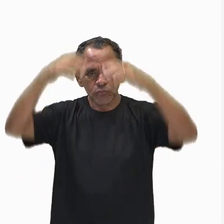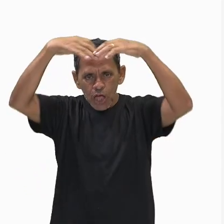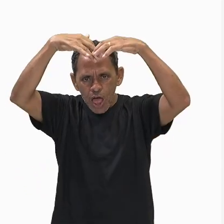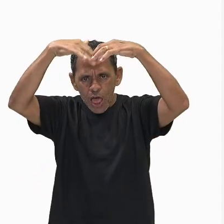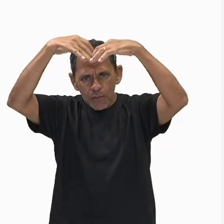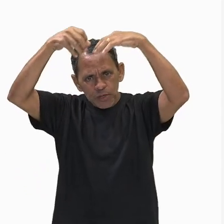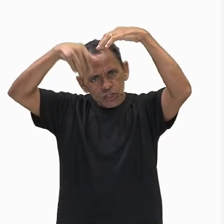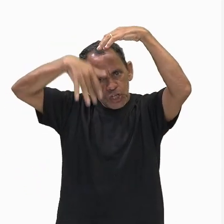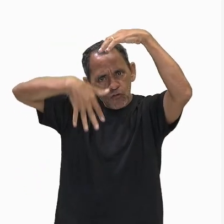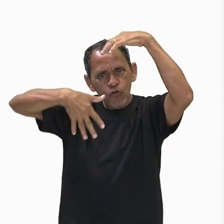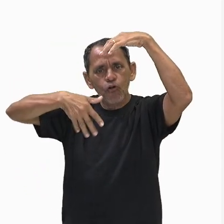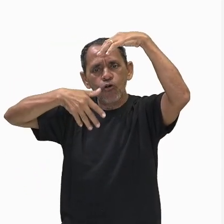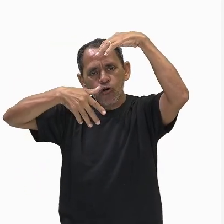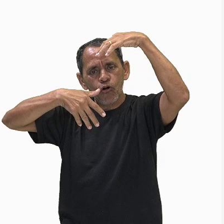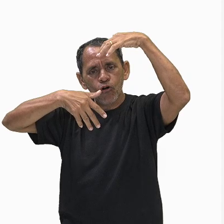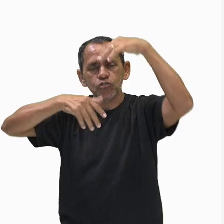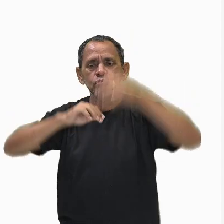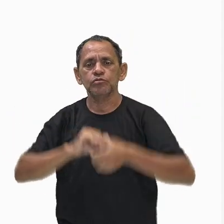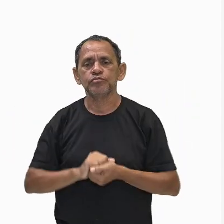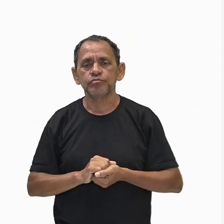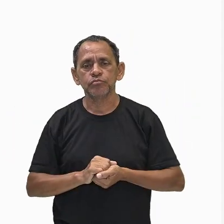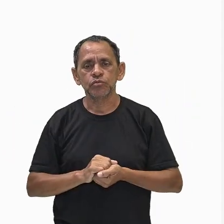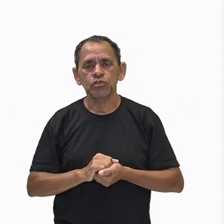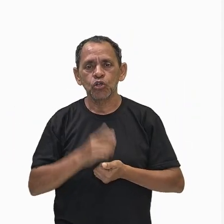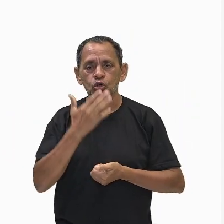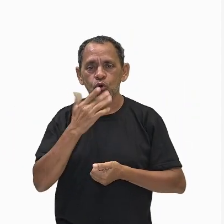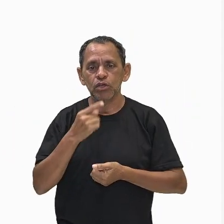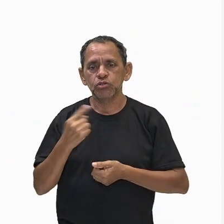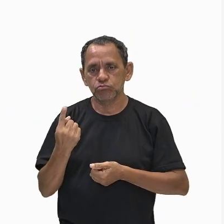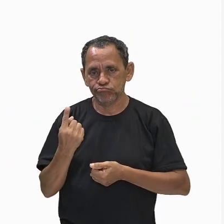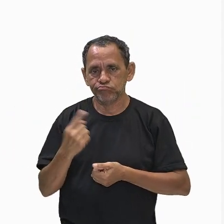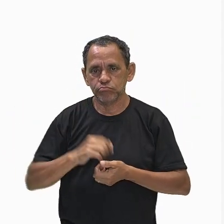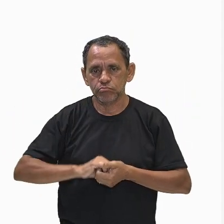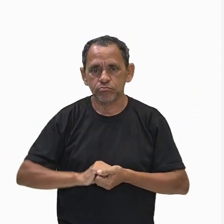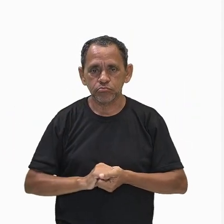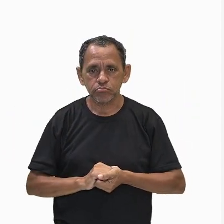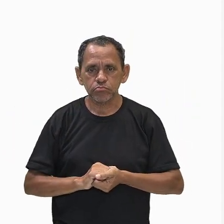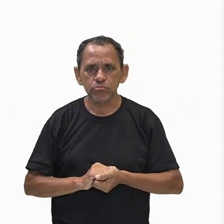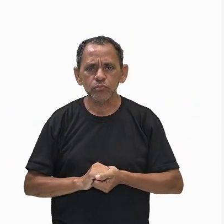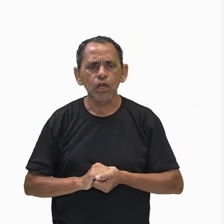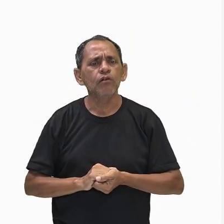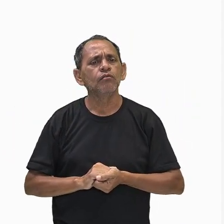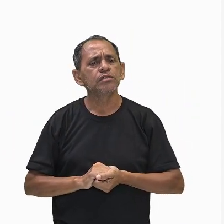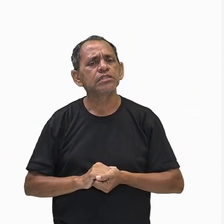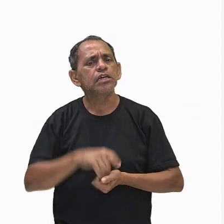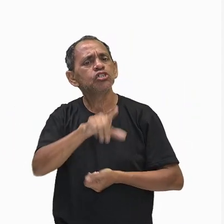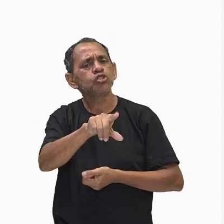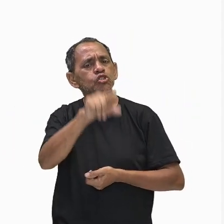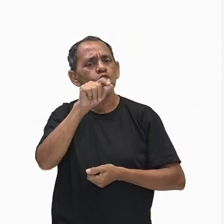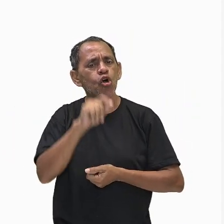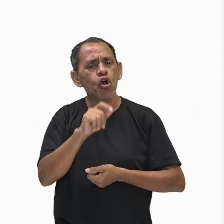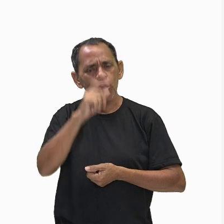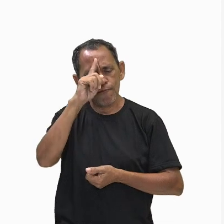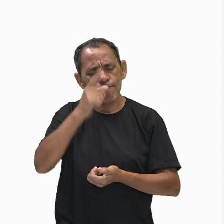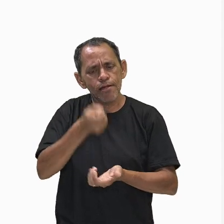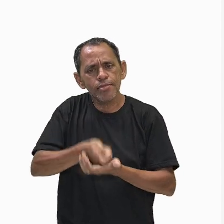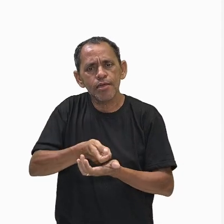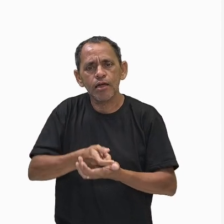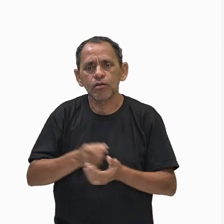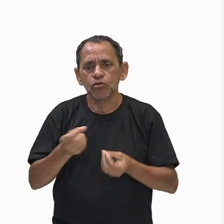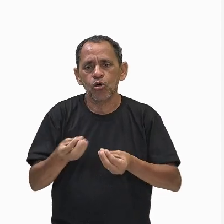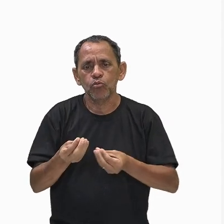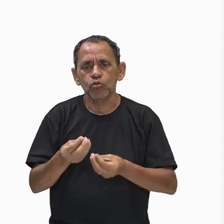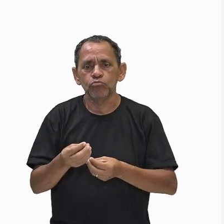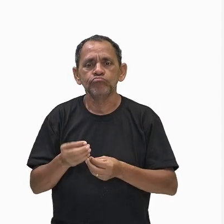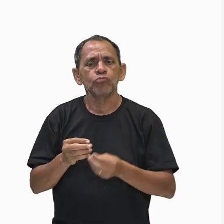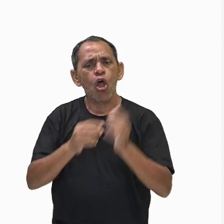Está relacionado com os movimentos voluntários, aqueles que você decide fazer. Os neurônios levam a